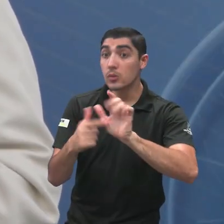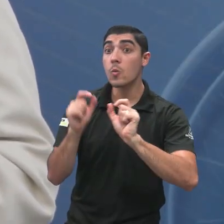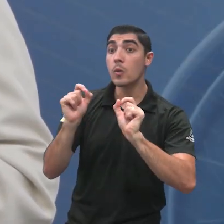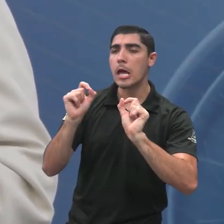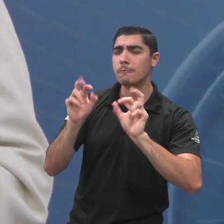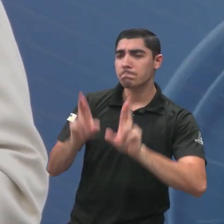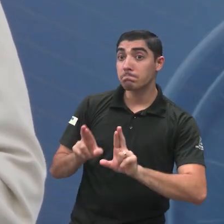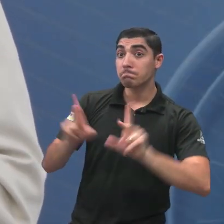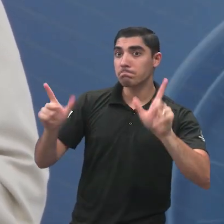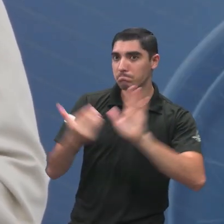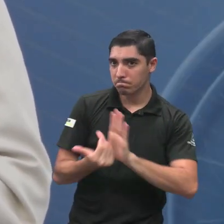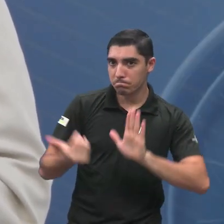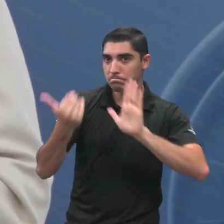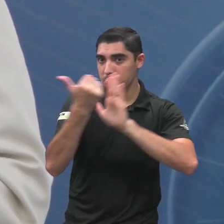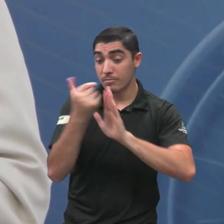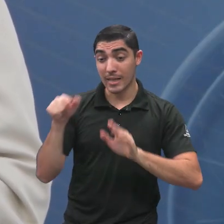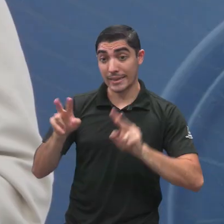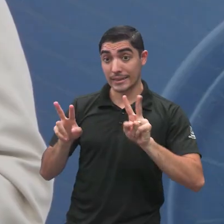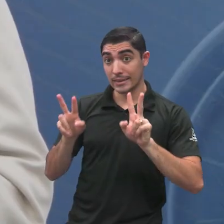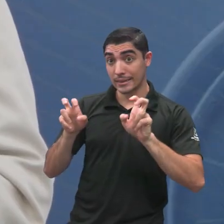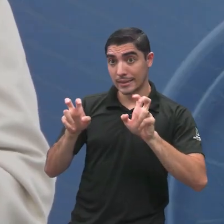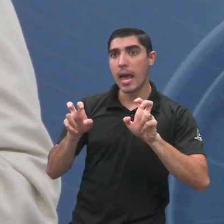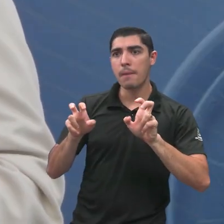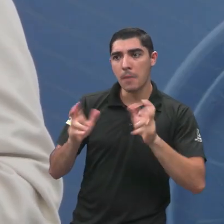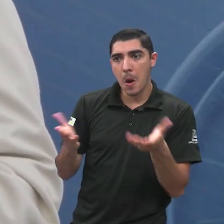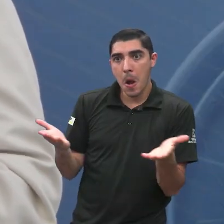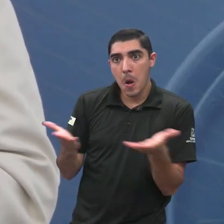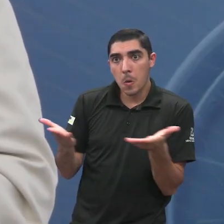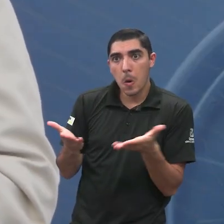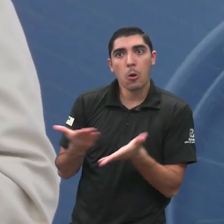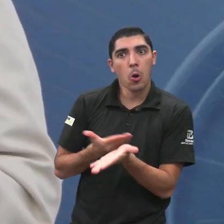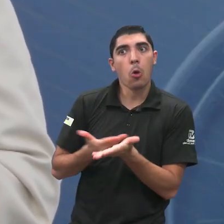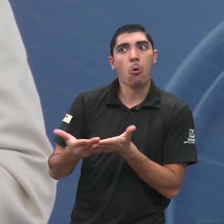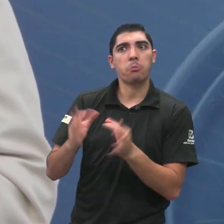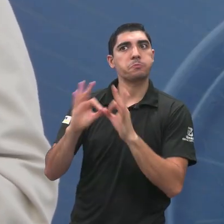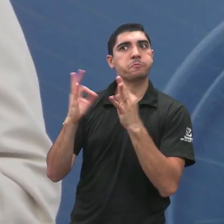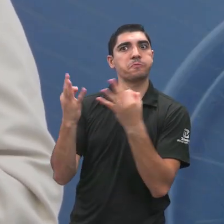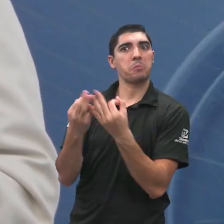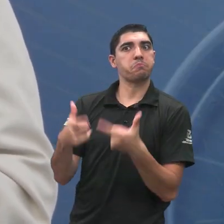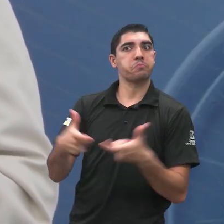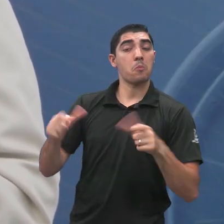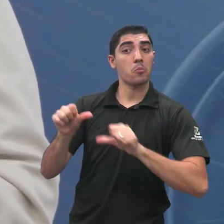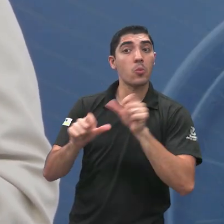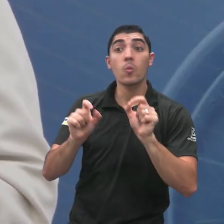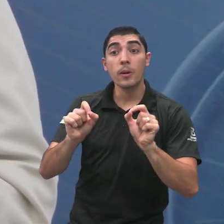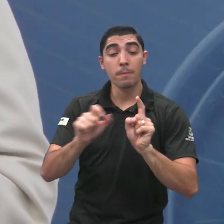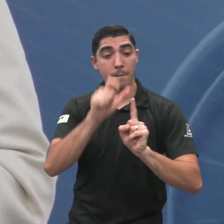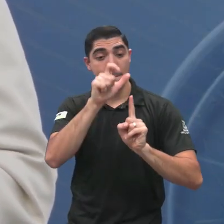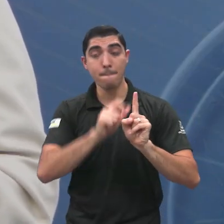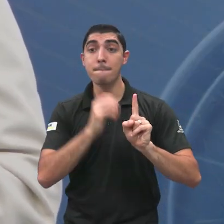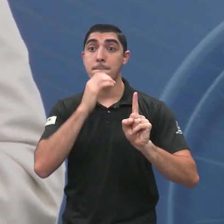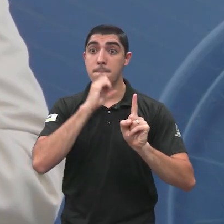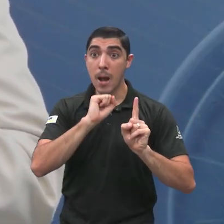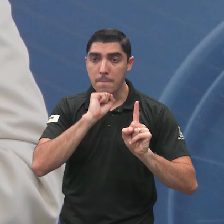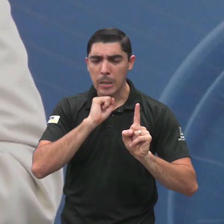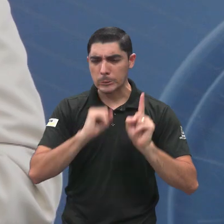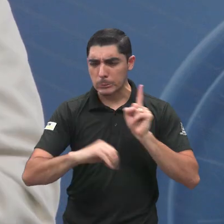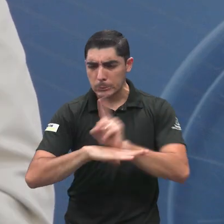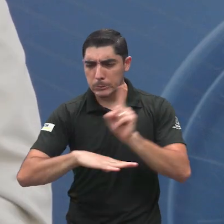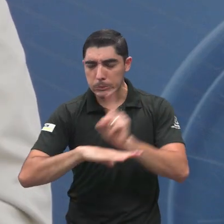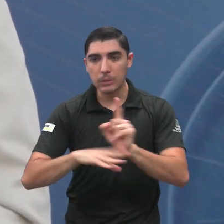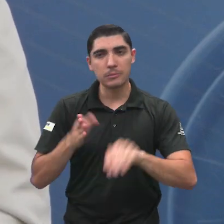passo além e falar sobre um tema que tem ganhado espaço nas famílias de hoje, a presença paterna